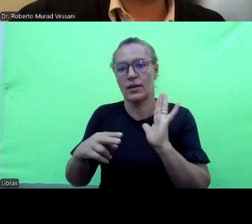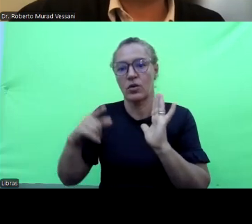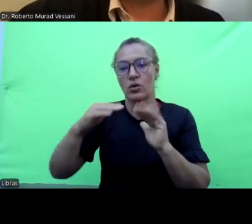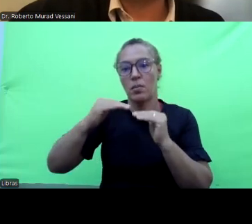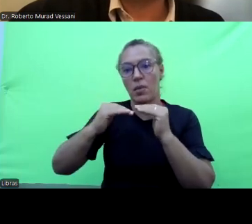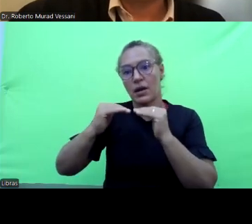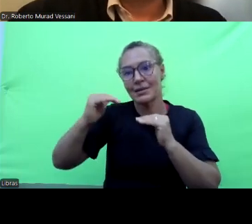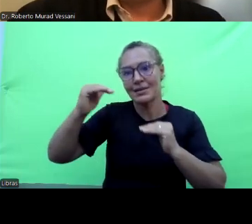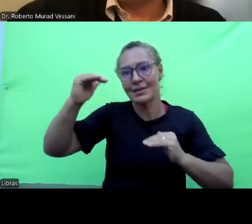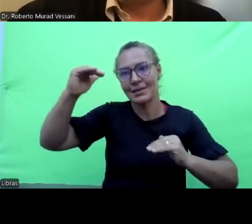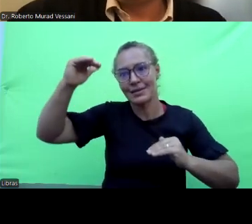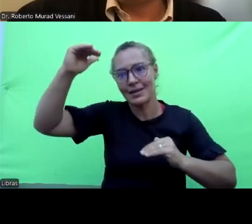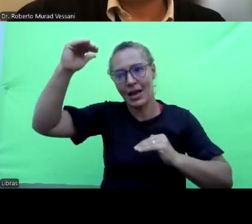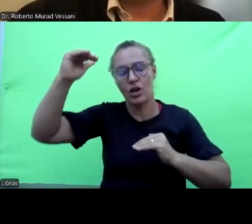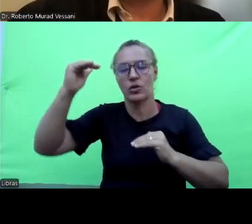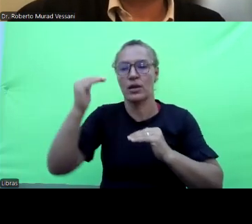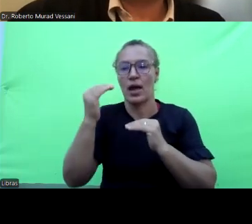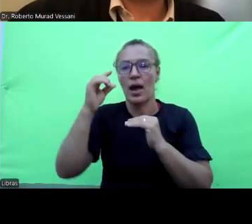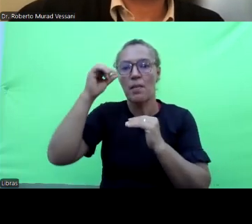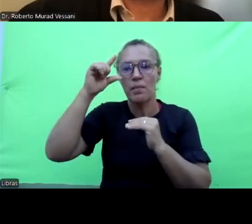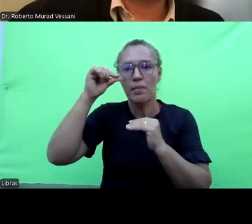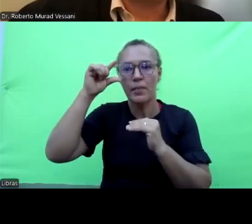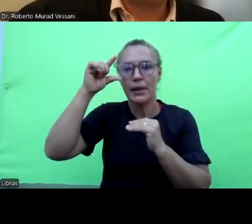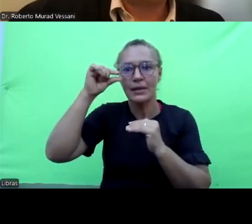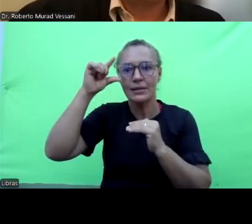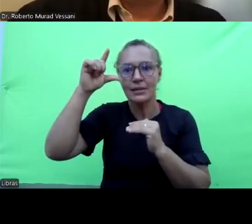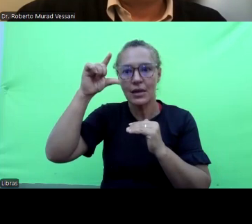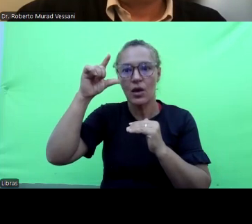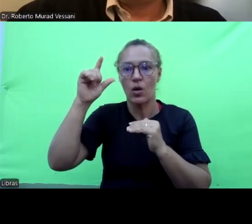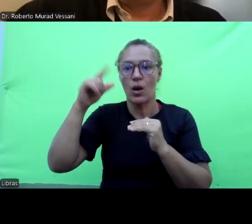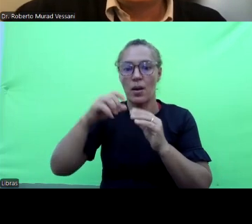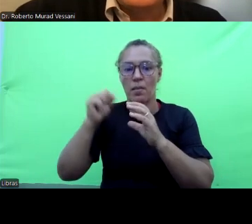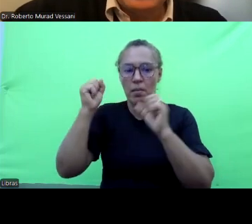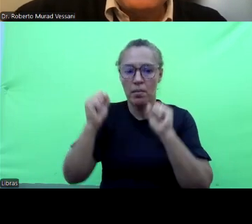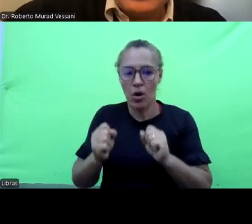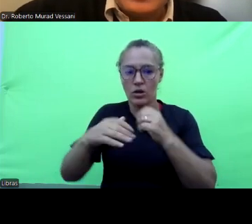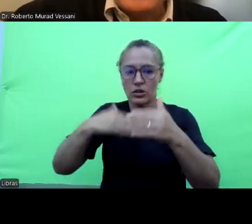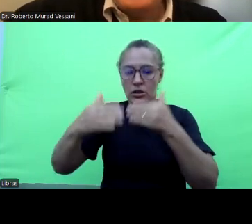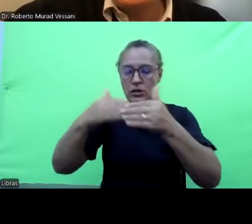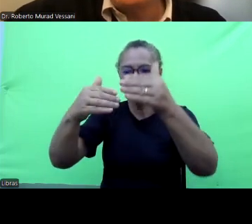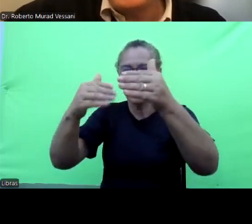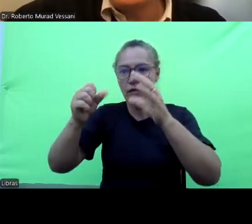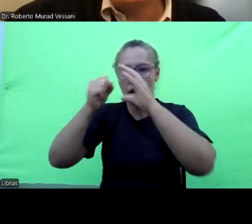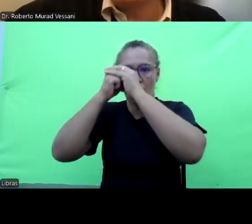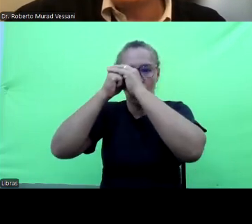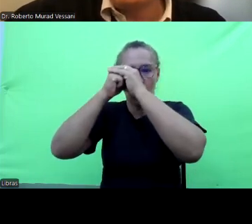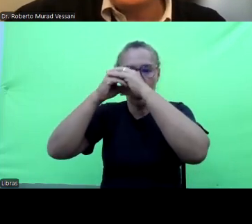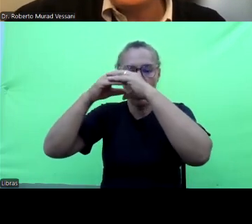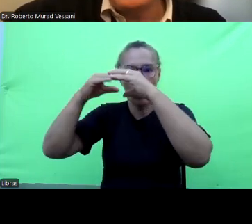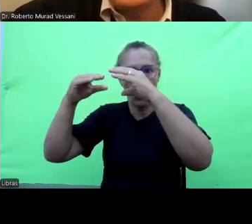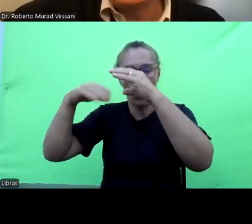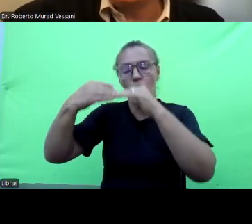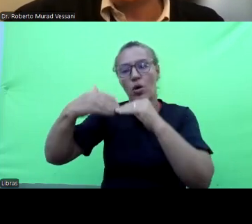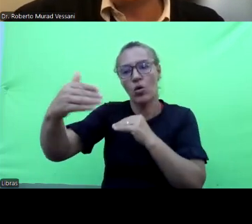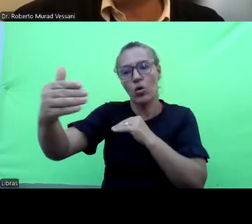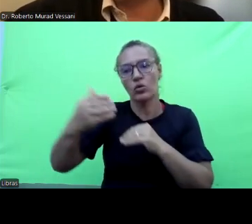uma pessoa, maior a chance dela desenvolver glaucoma, ao longo da sua vida. E também, quanto mais